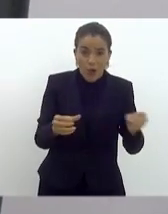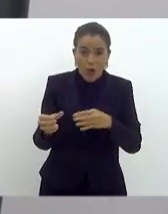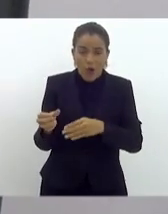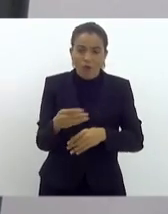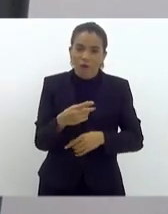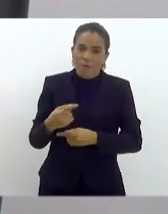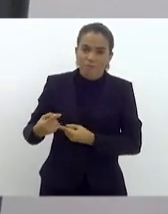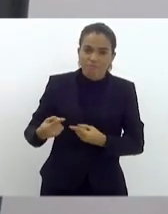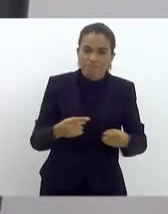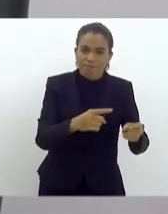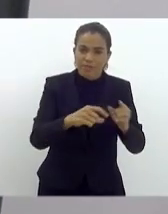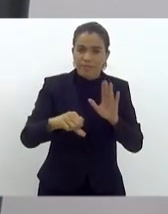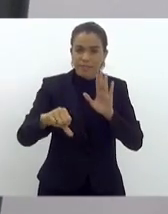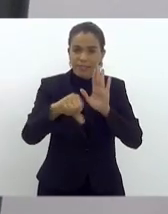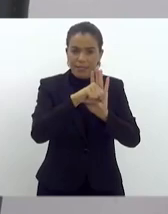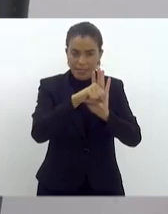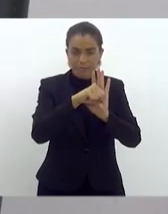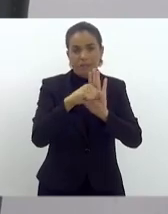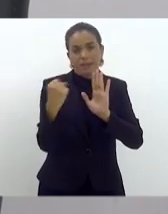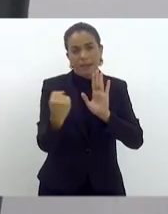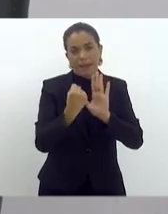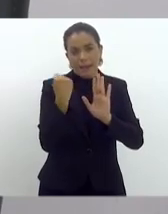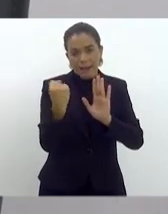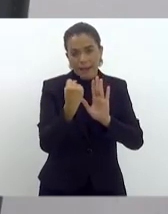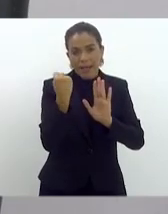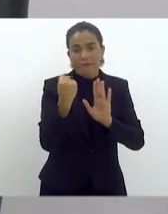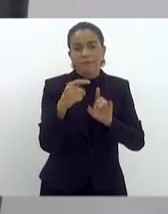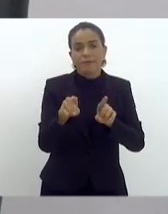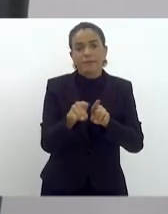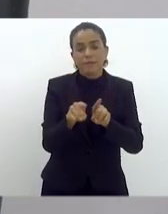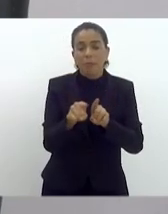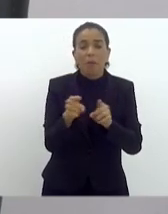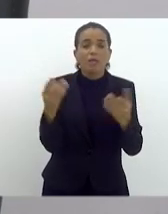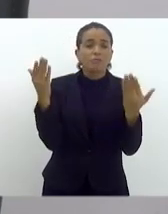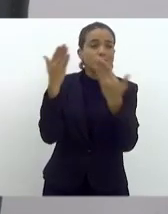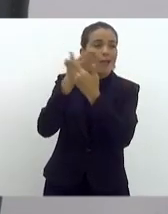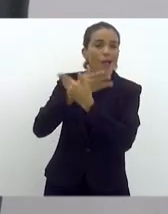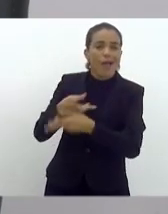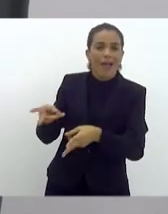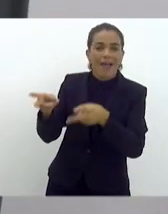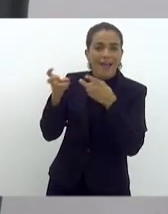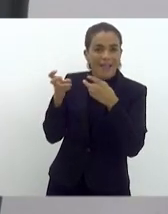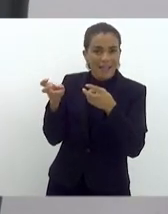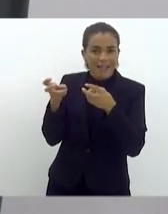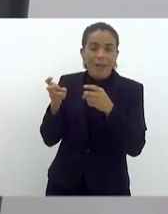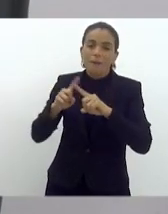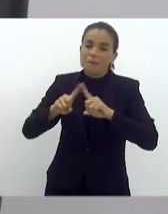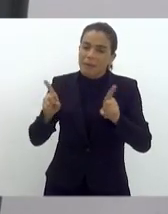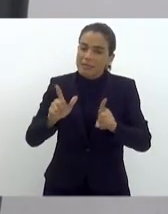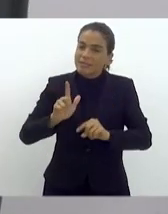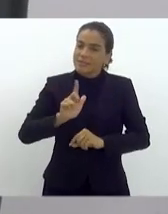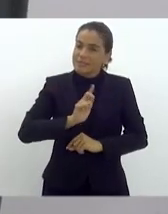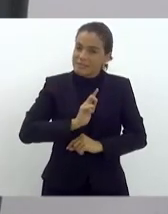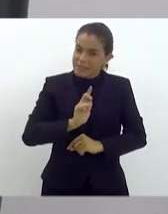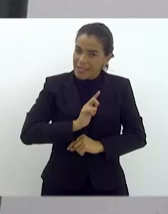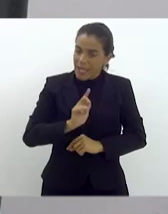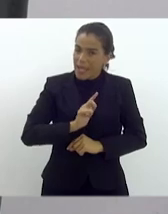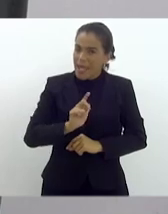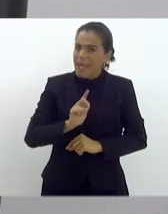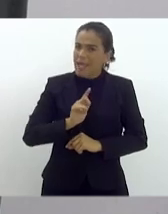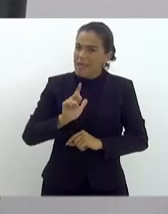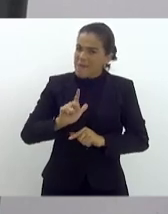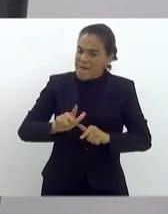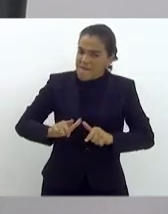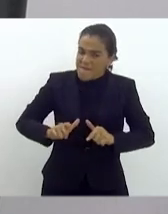crime que é tão grave e que muitas vezes passa desapercebido mas que tem uma força